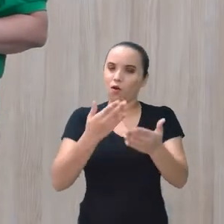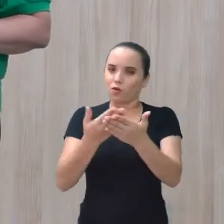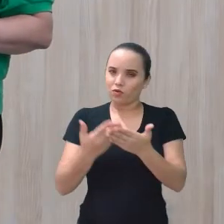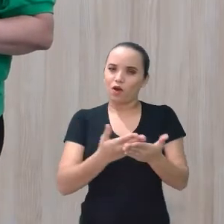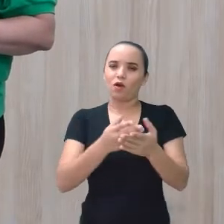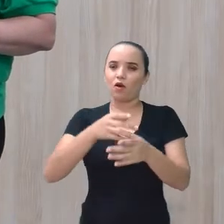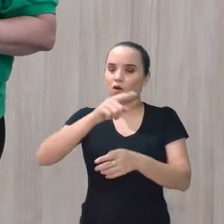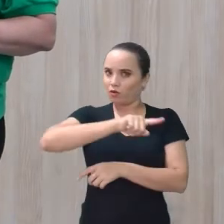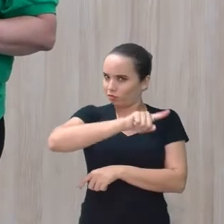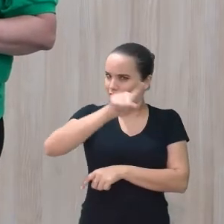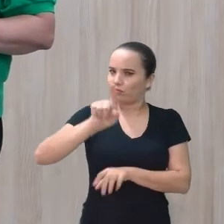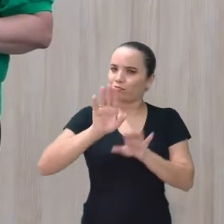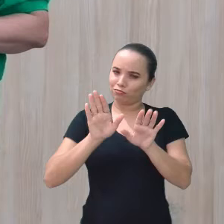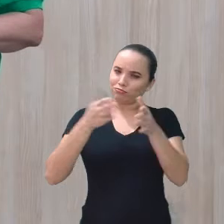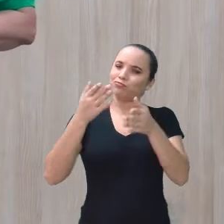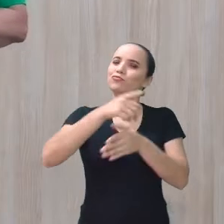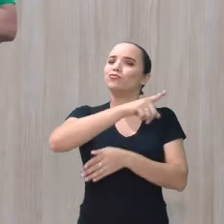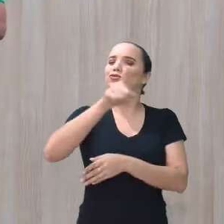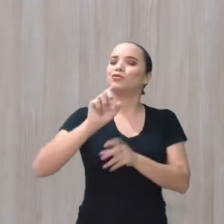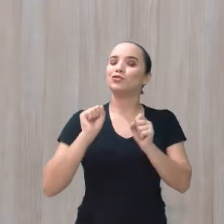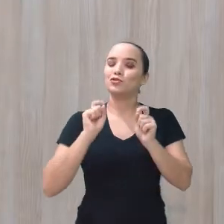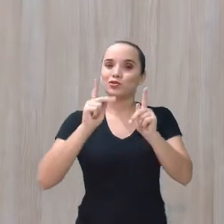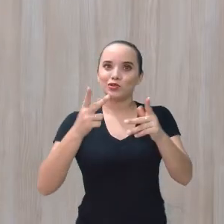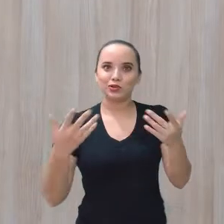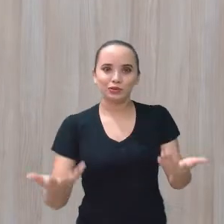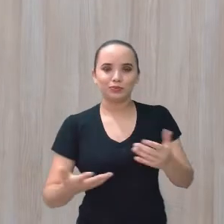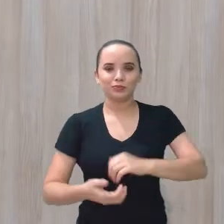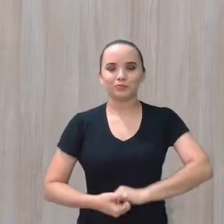ok? Então vamos seguindo.